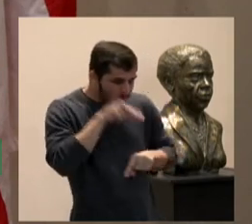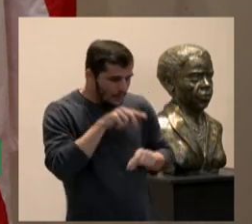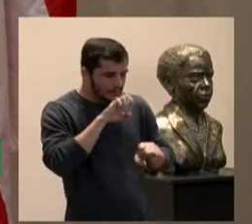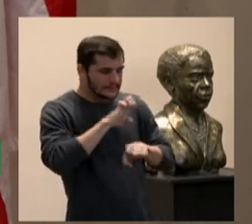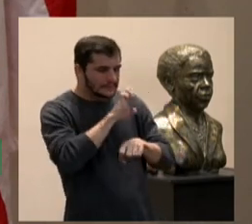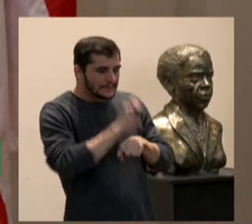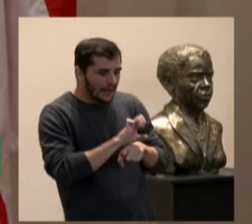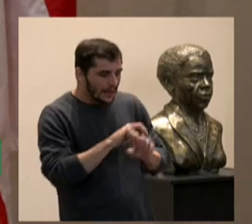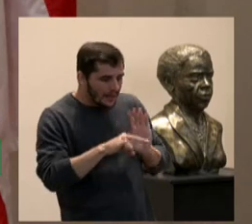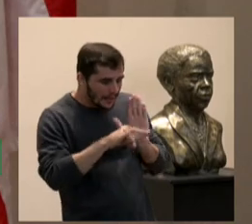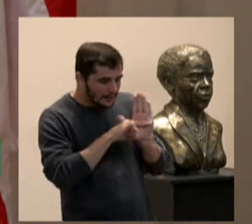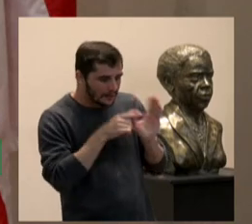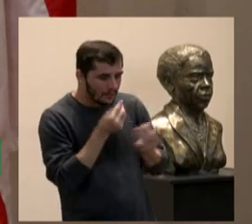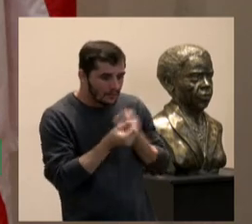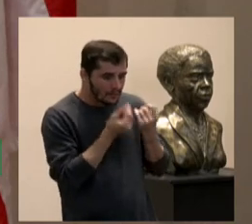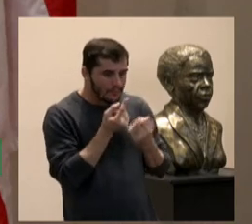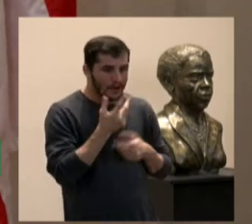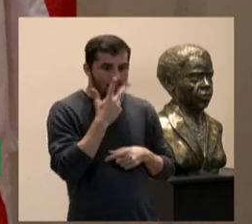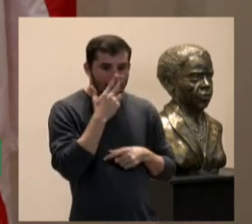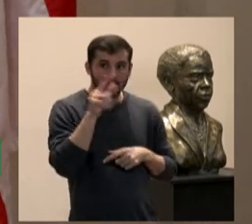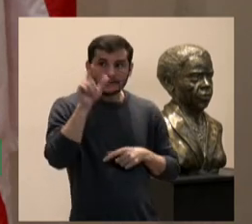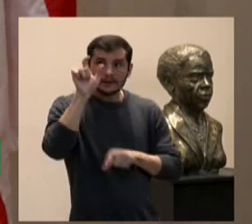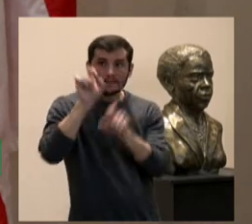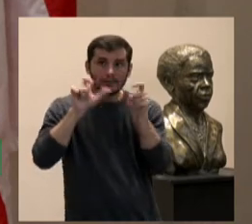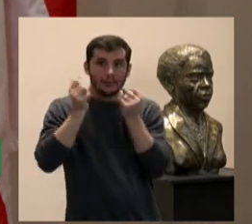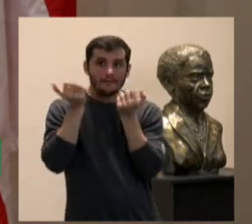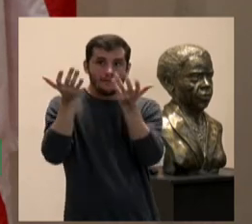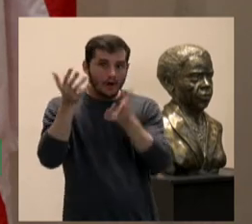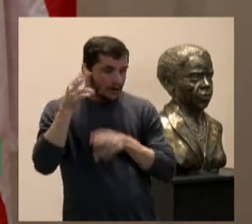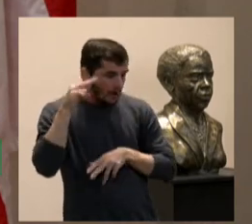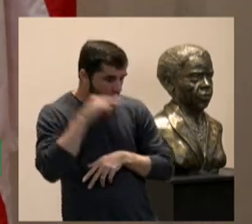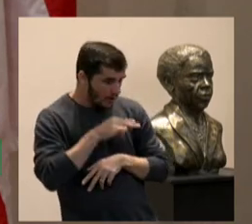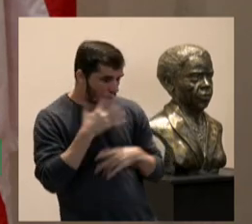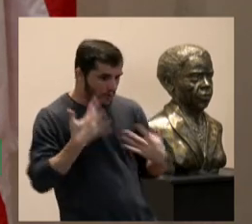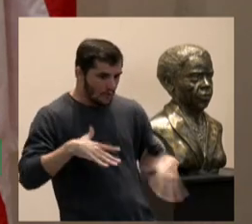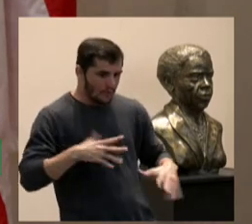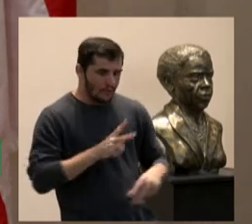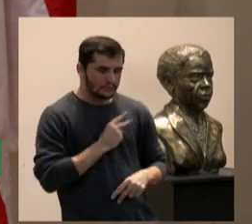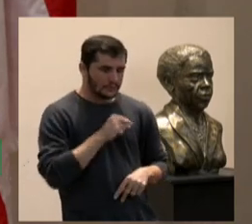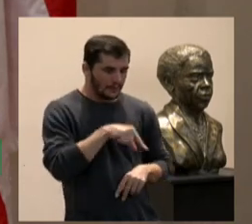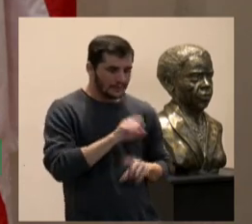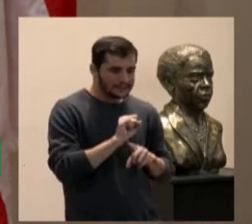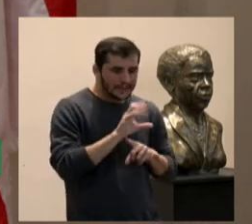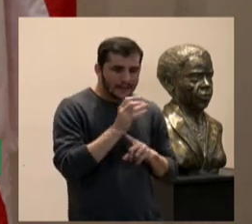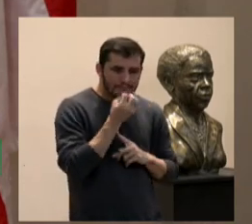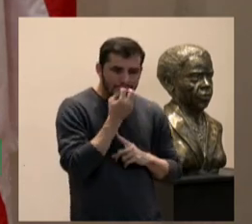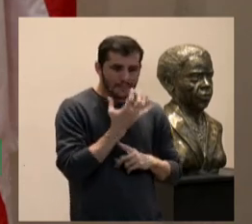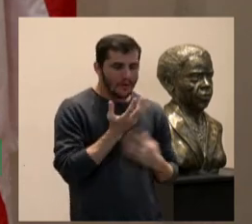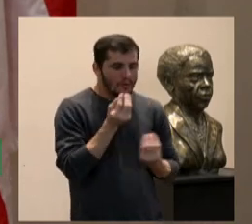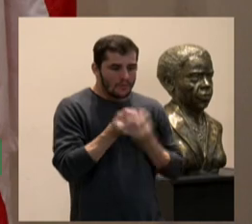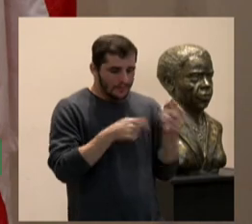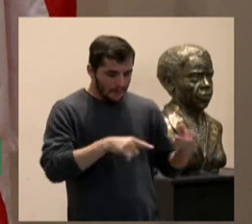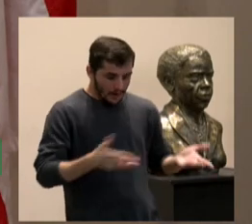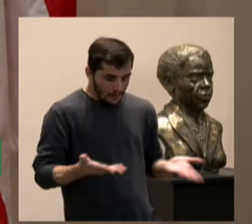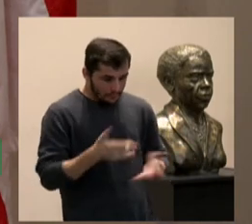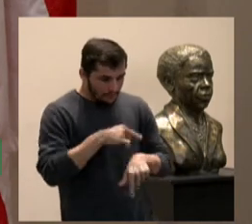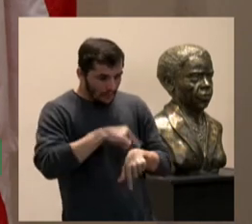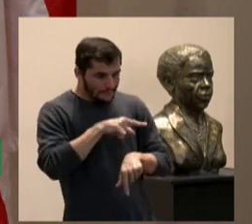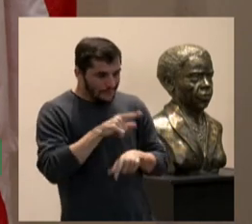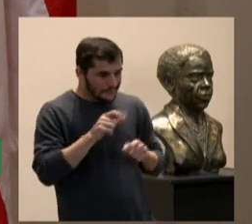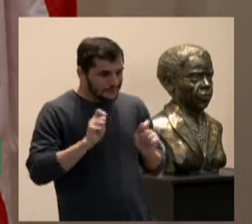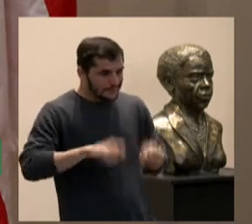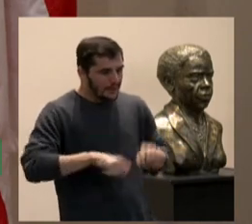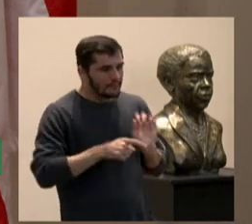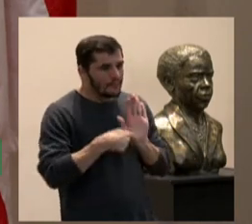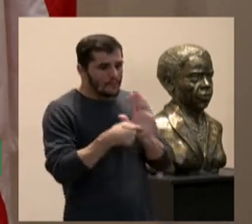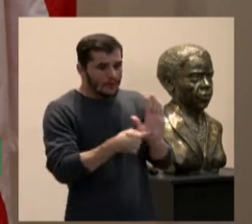lutar contra, é muito bom a gente poder vivenciar esse momento em que a gente mostra